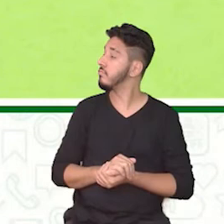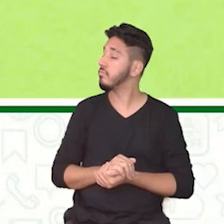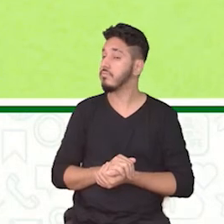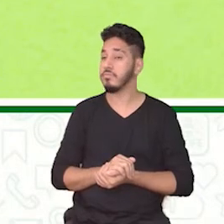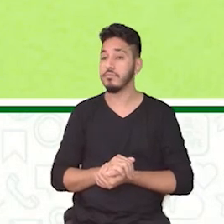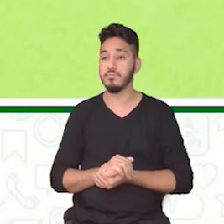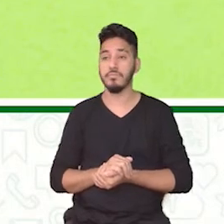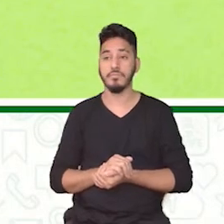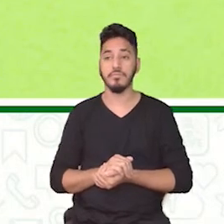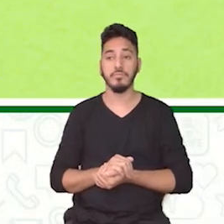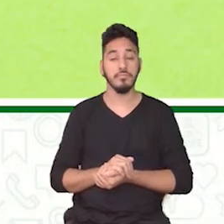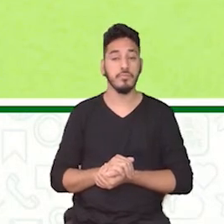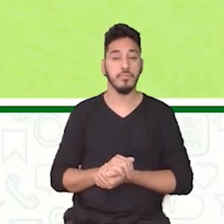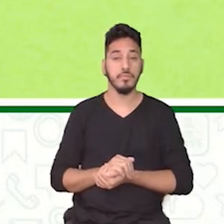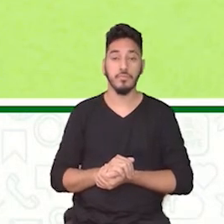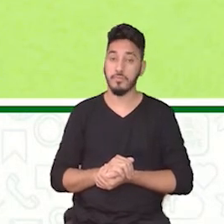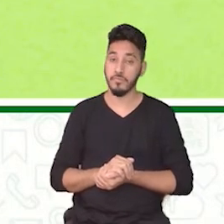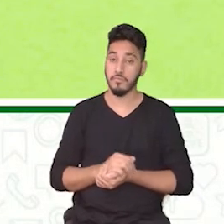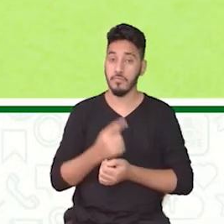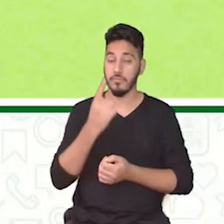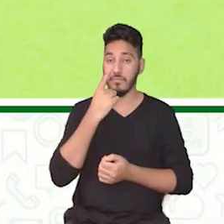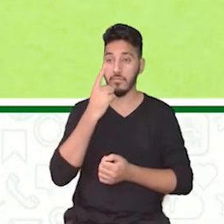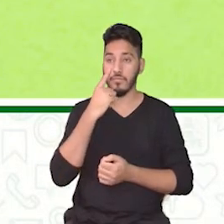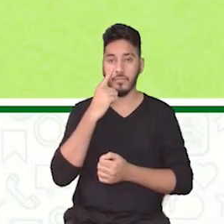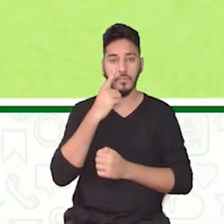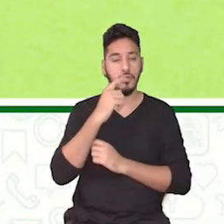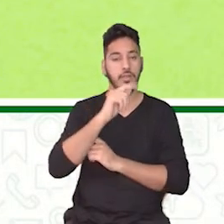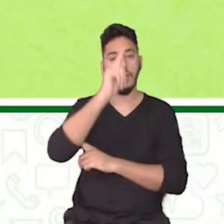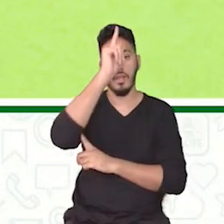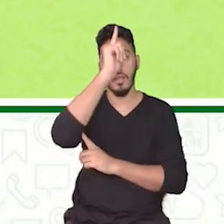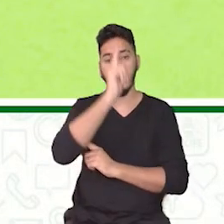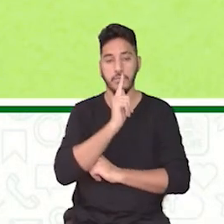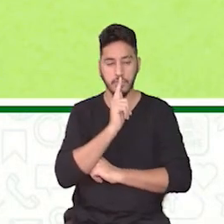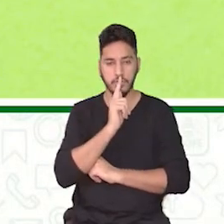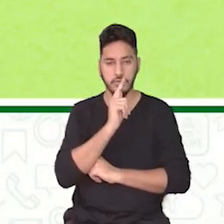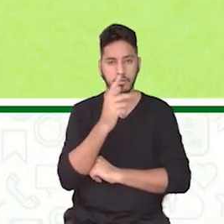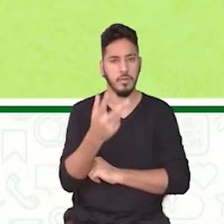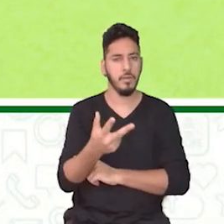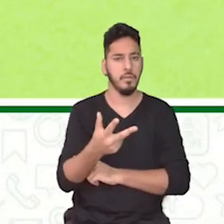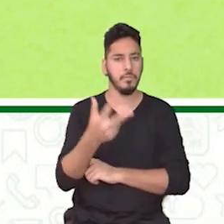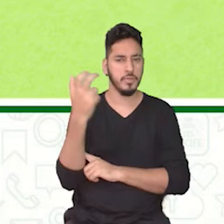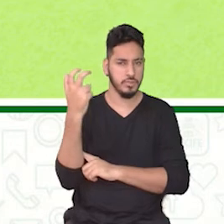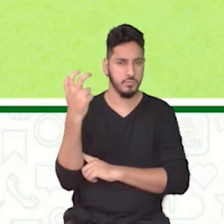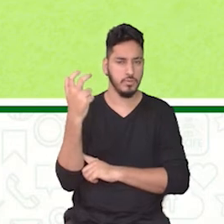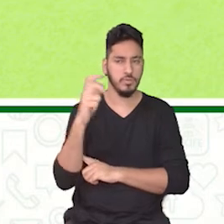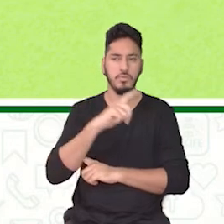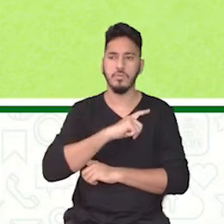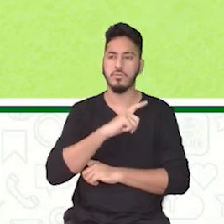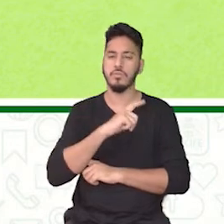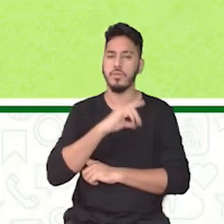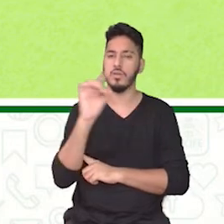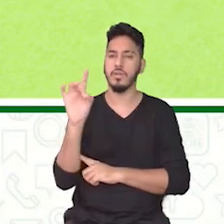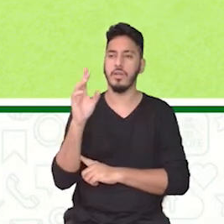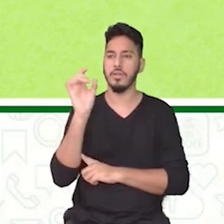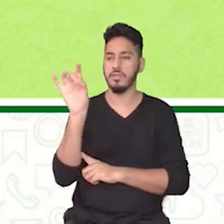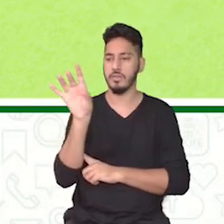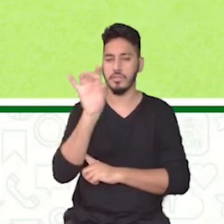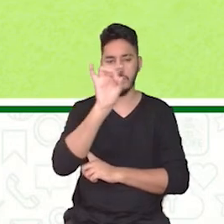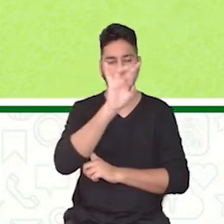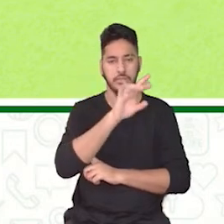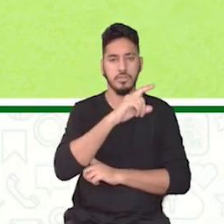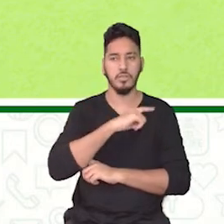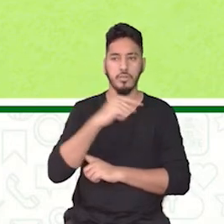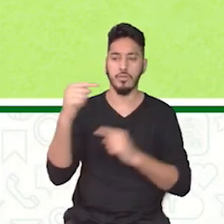só, a figura amarela. Perceberam que eu tenho ali, de cada lado,